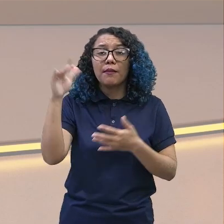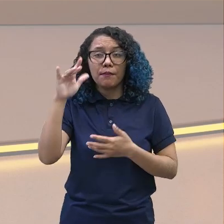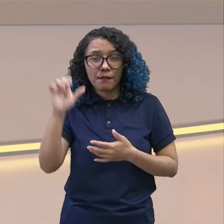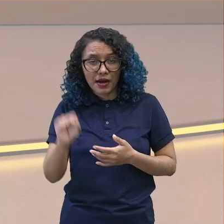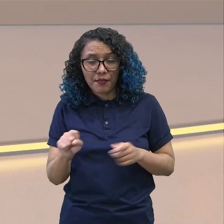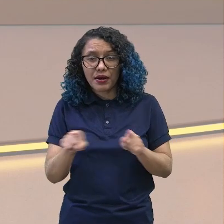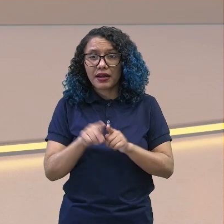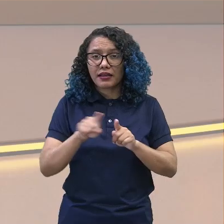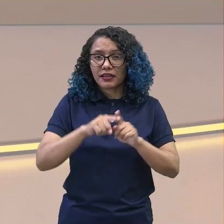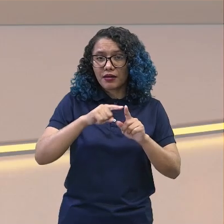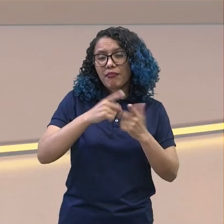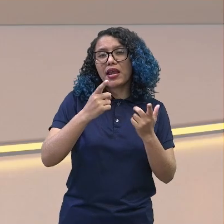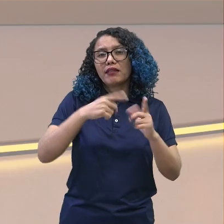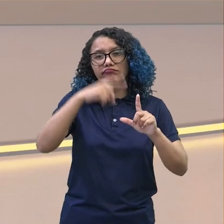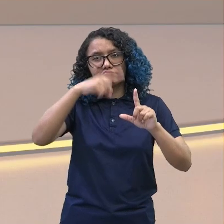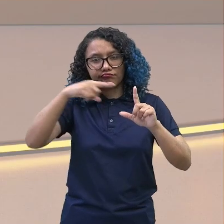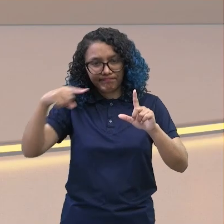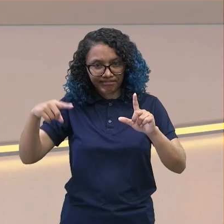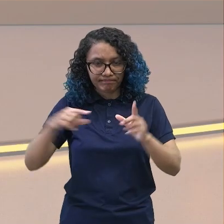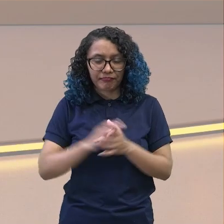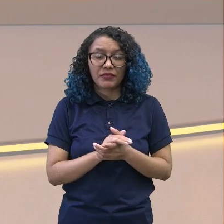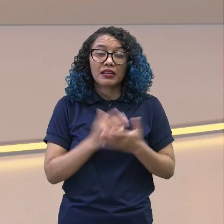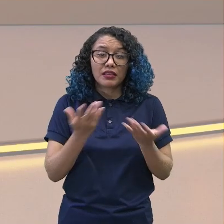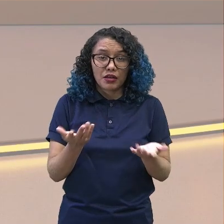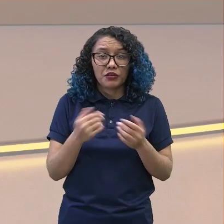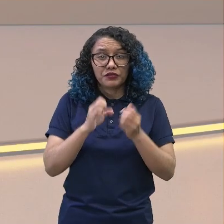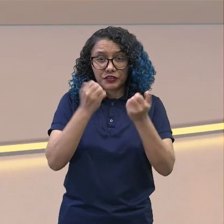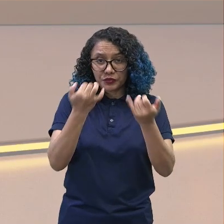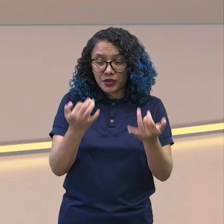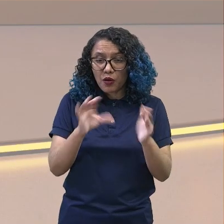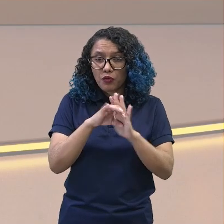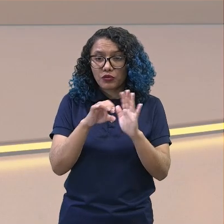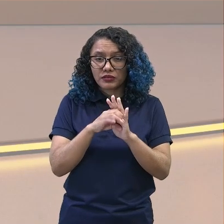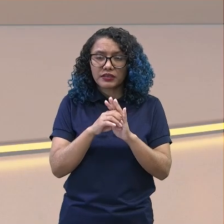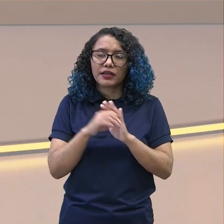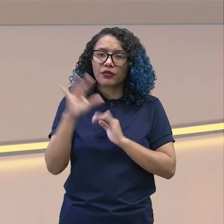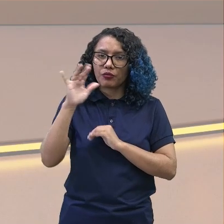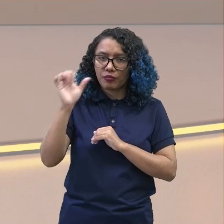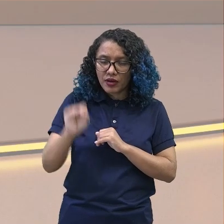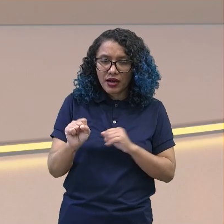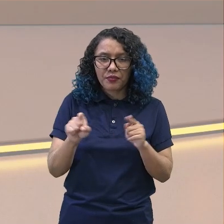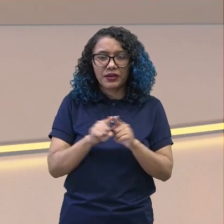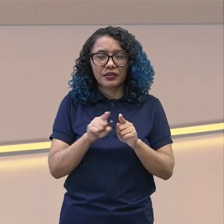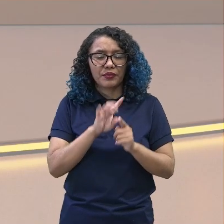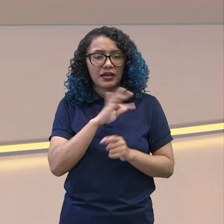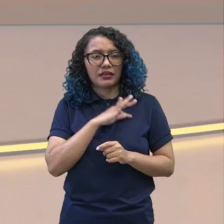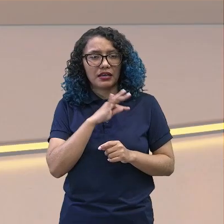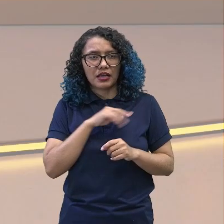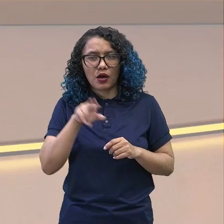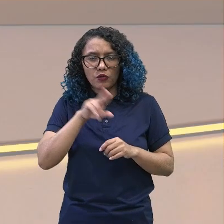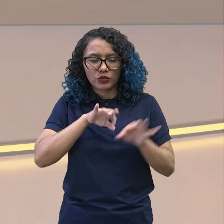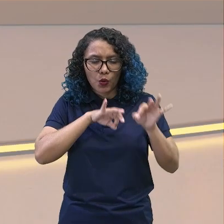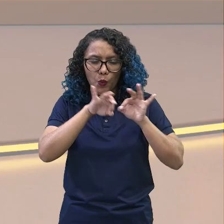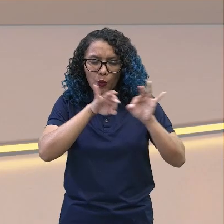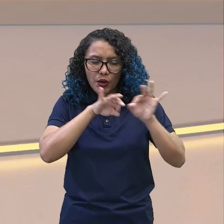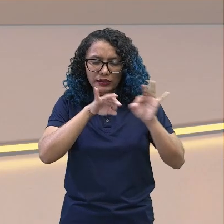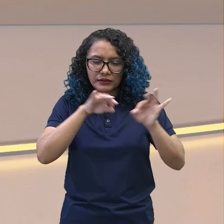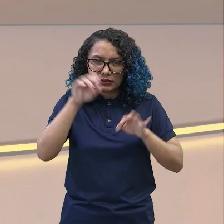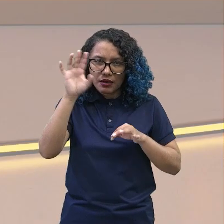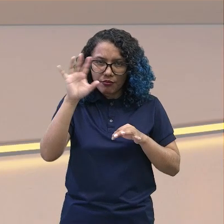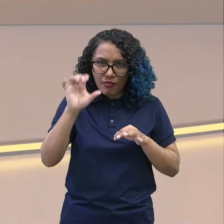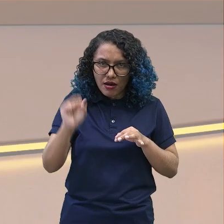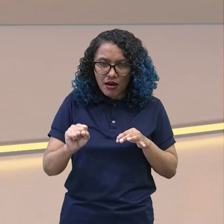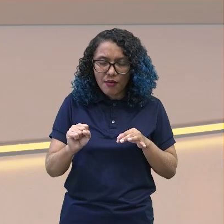vai buscar entender o que são os mapas, quais são as técnicas que nós utilizamos para elaborar esses